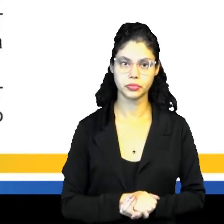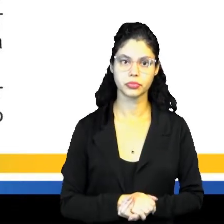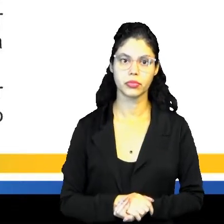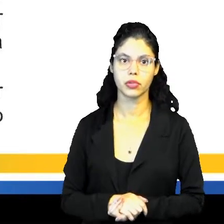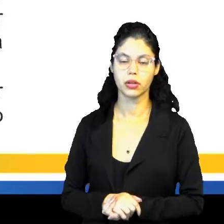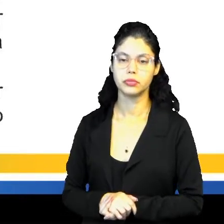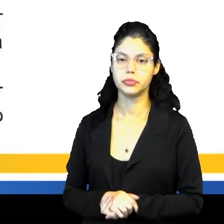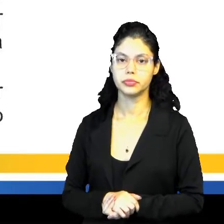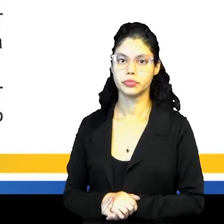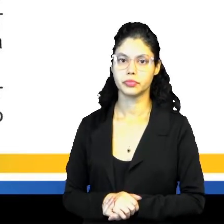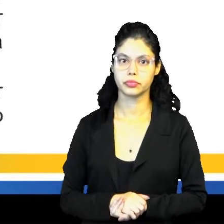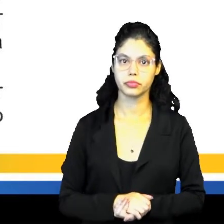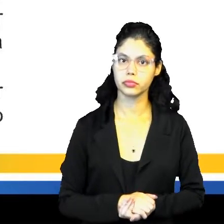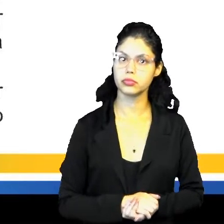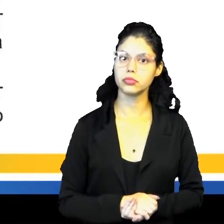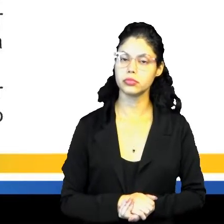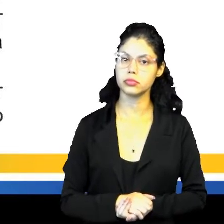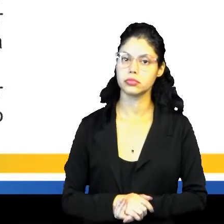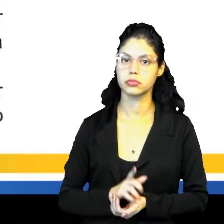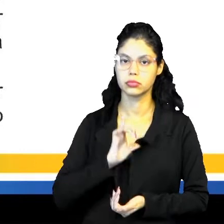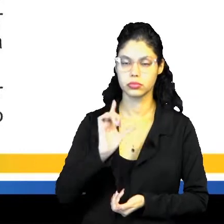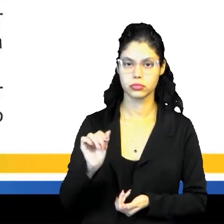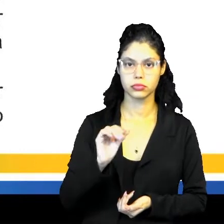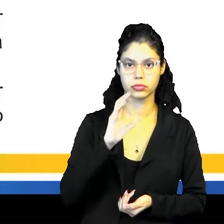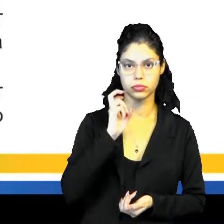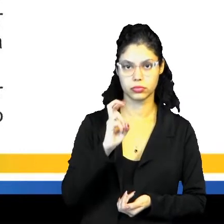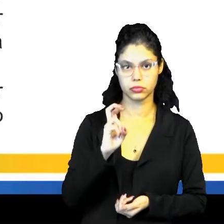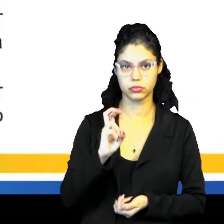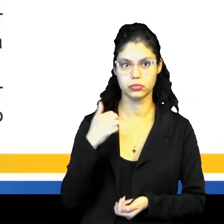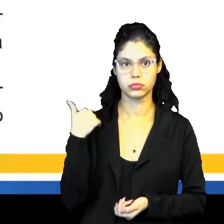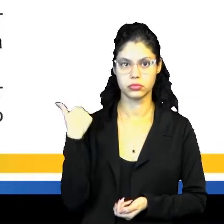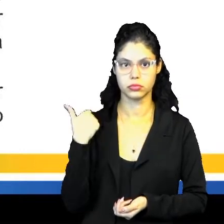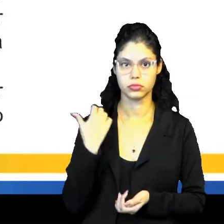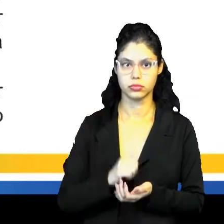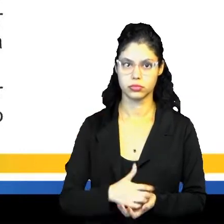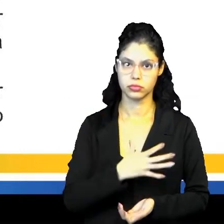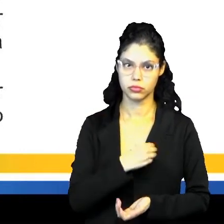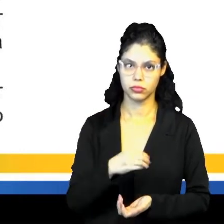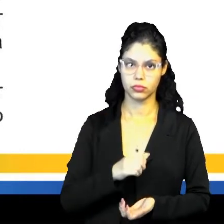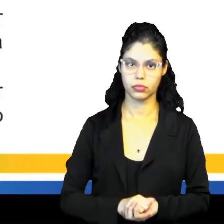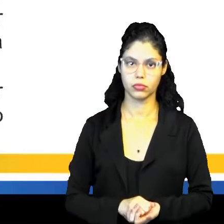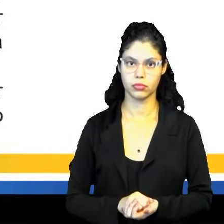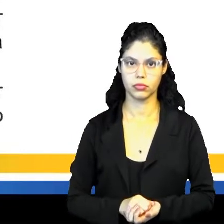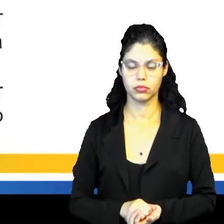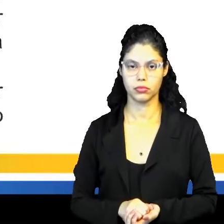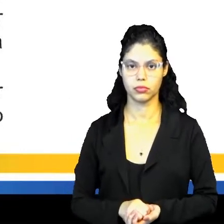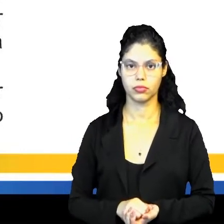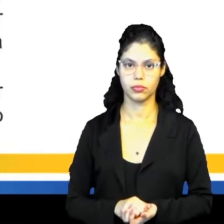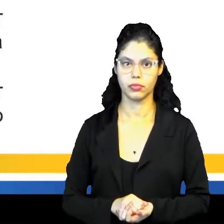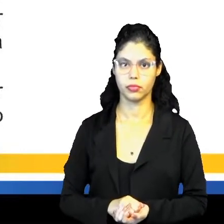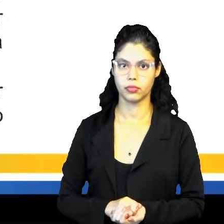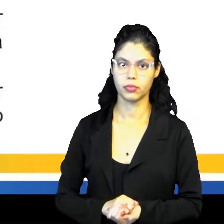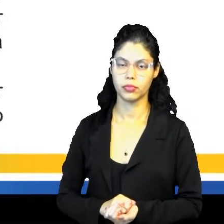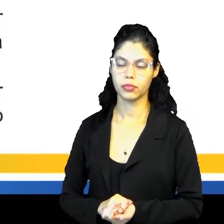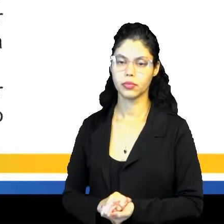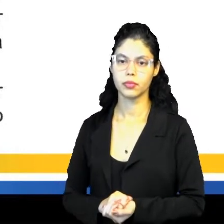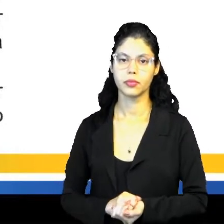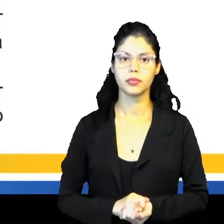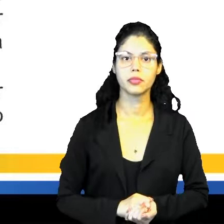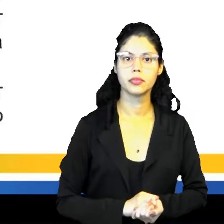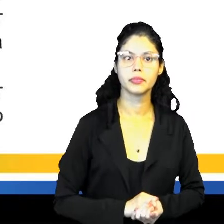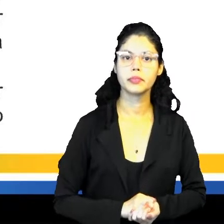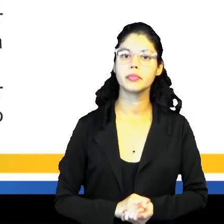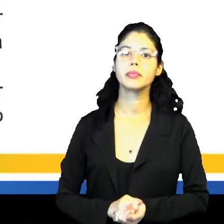aos 5 anos. Que emigrou para a Colômbia aos 5 anos de idade. É filha também de Nida de Carmen Rimpón Torrado, né,